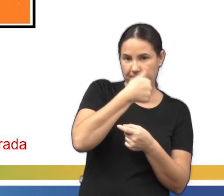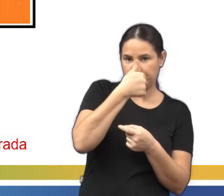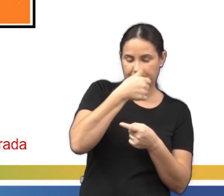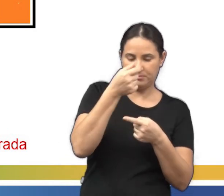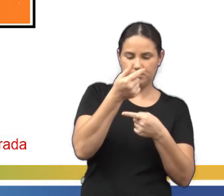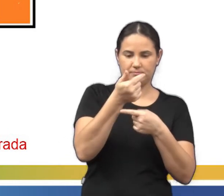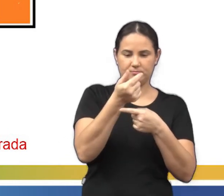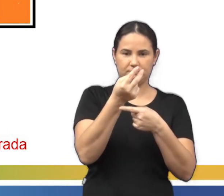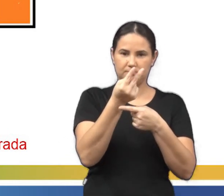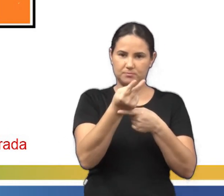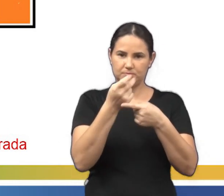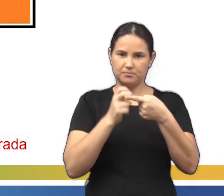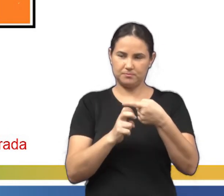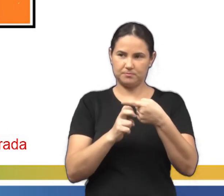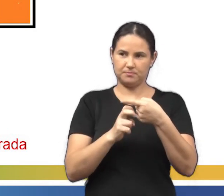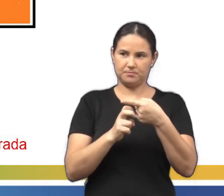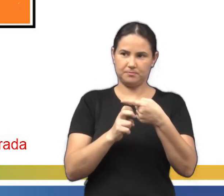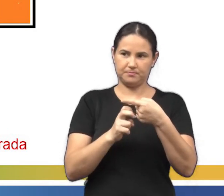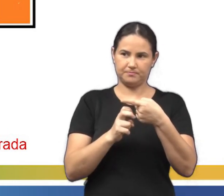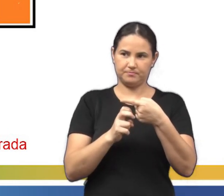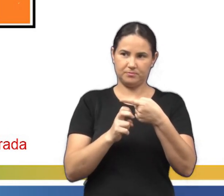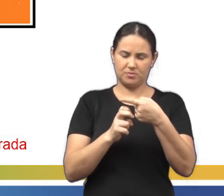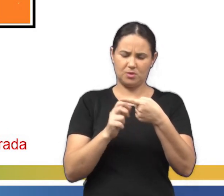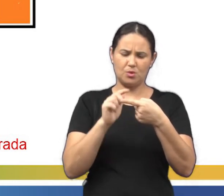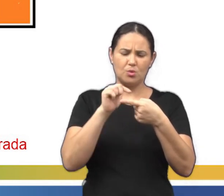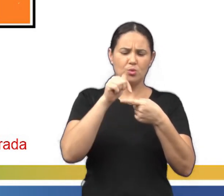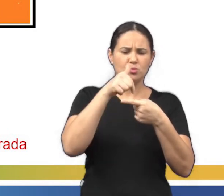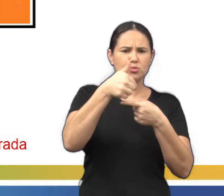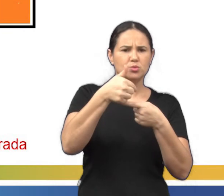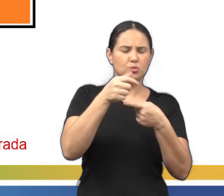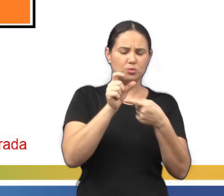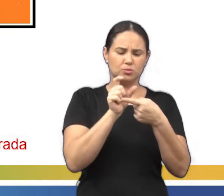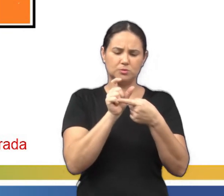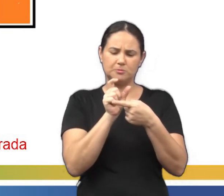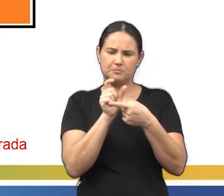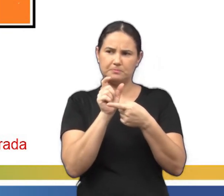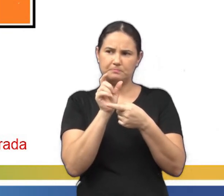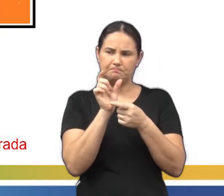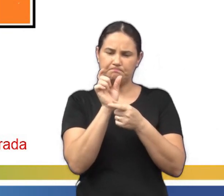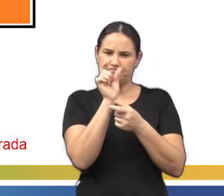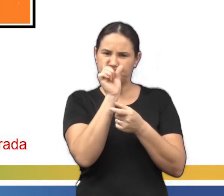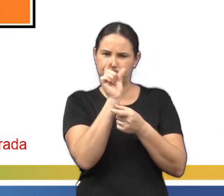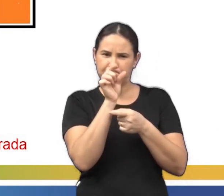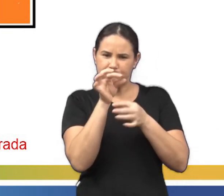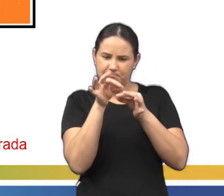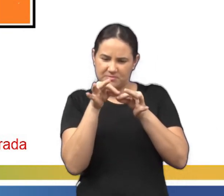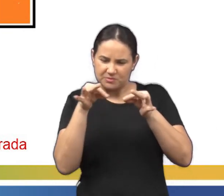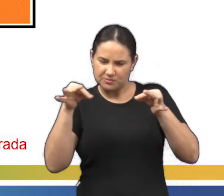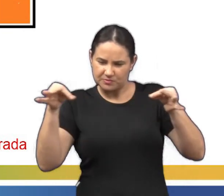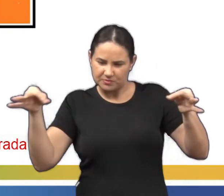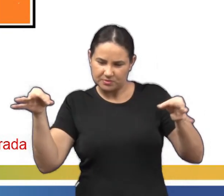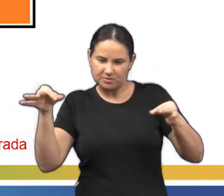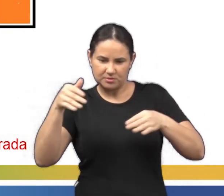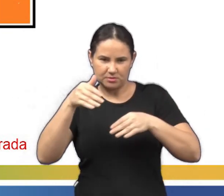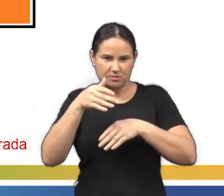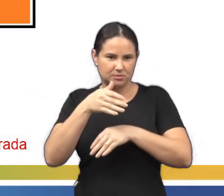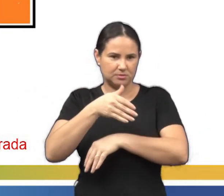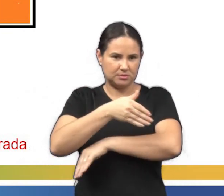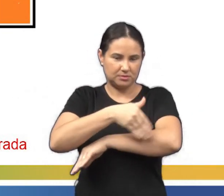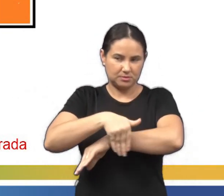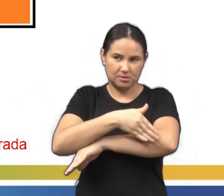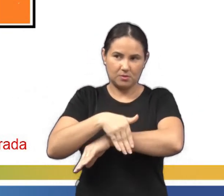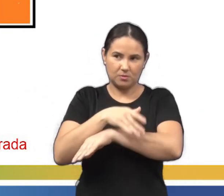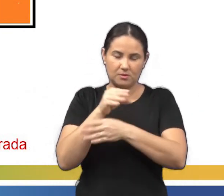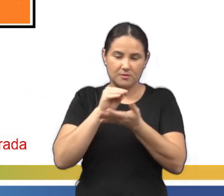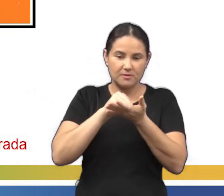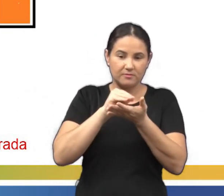Ou seja, agora para mim descobrir quanto que vale os outros pedaços que estão faltando, basta eu pegar o meu 27 e multiplicar logo